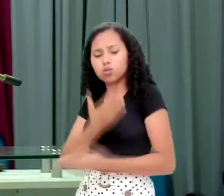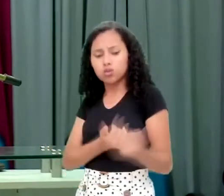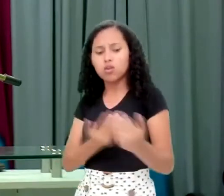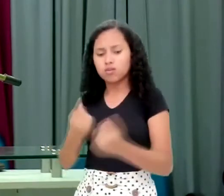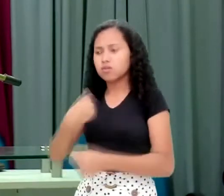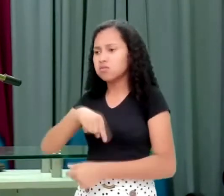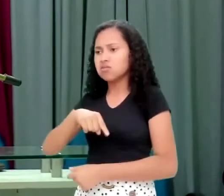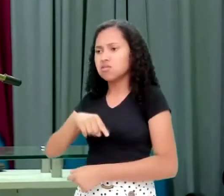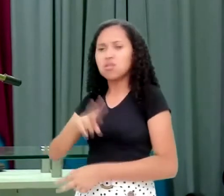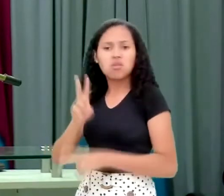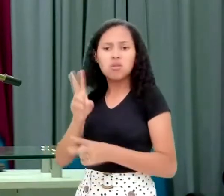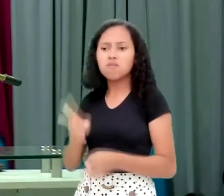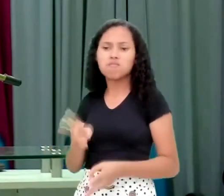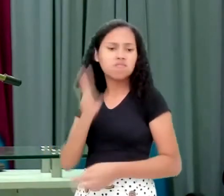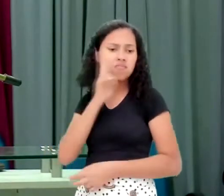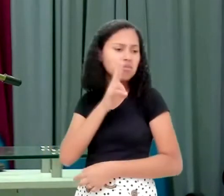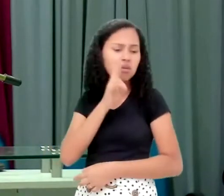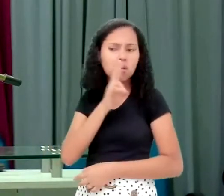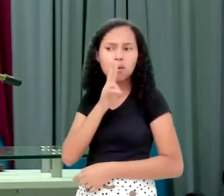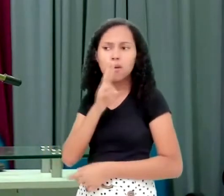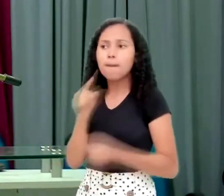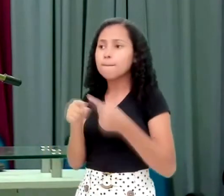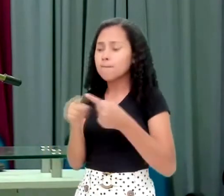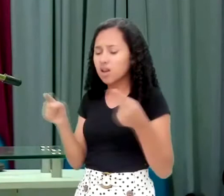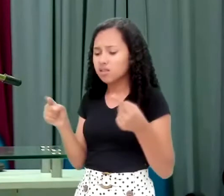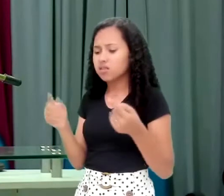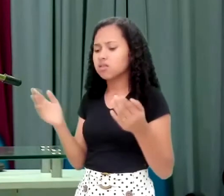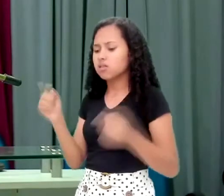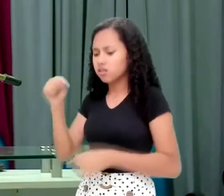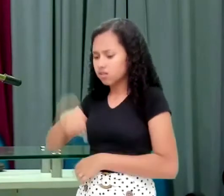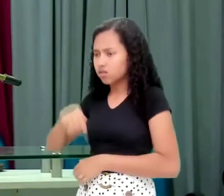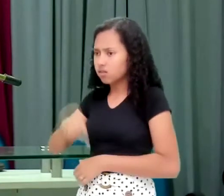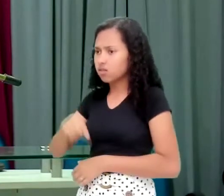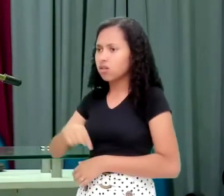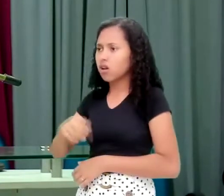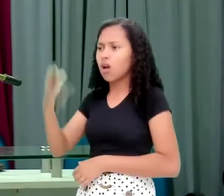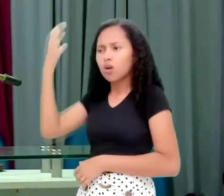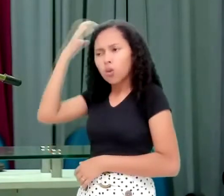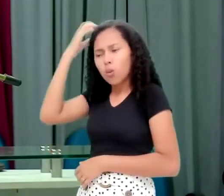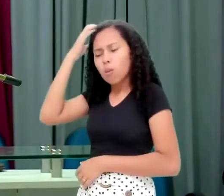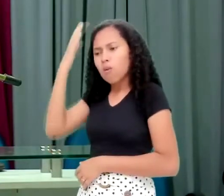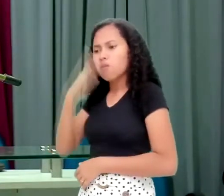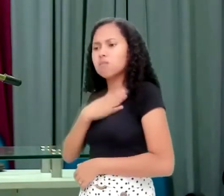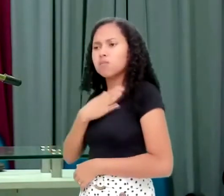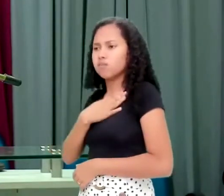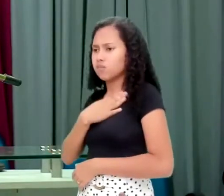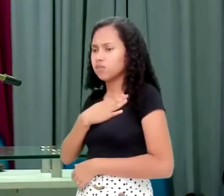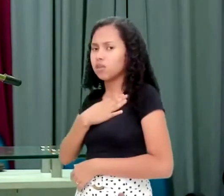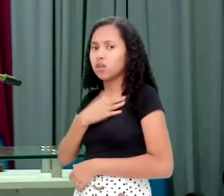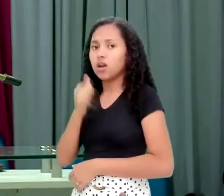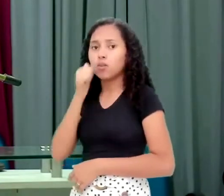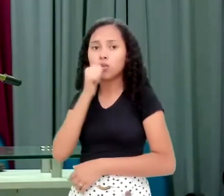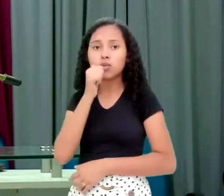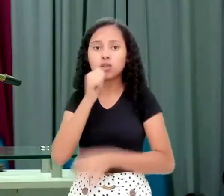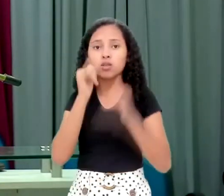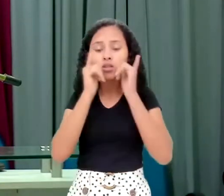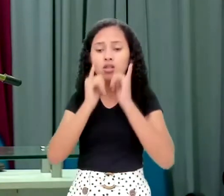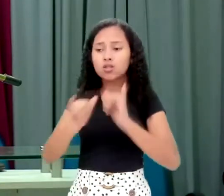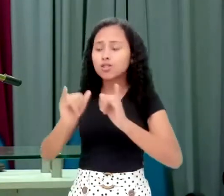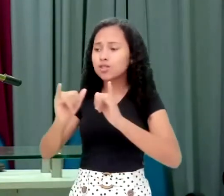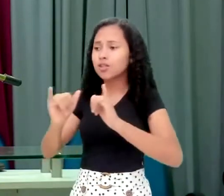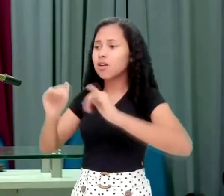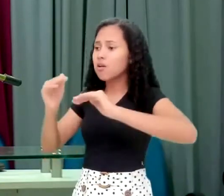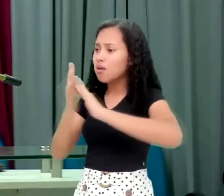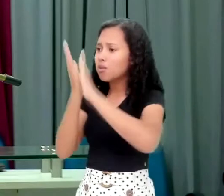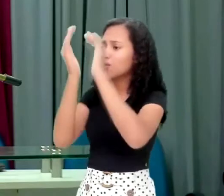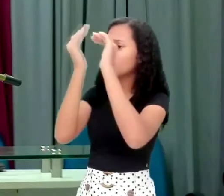Eu não os vi, mas eu estou aqui, seja minha a culpa. Ela disse: olha, bendito o Senhor que não permitiu